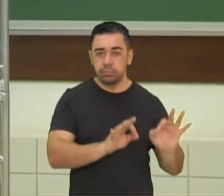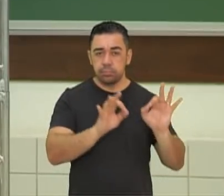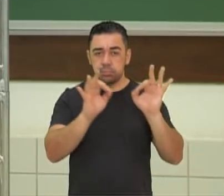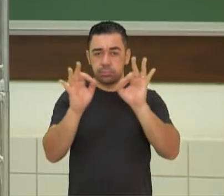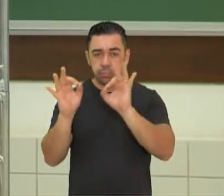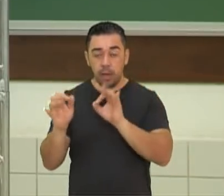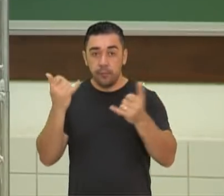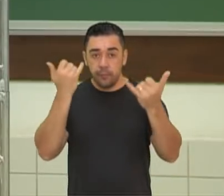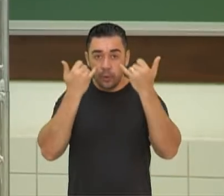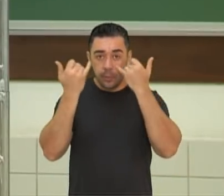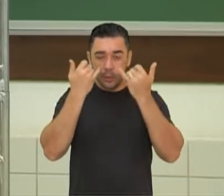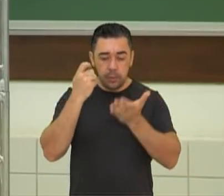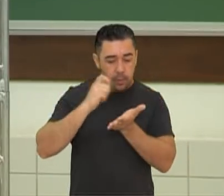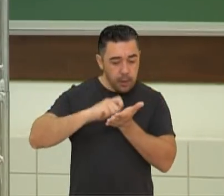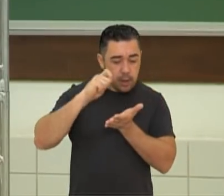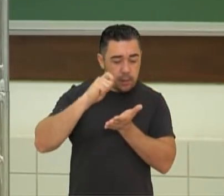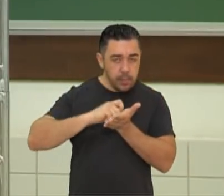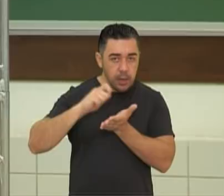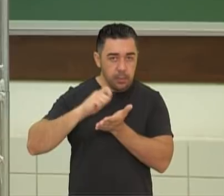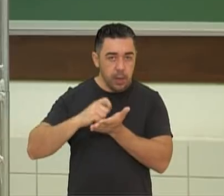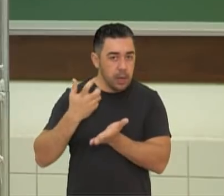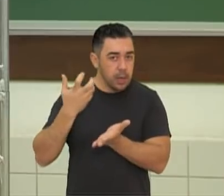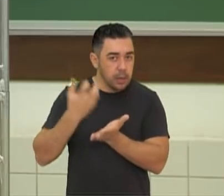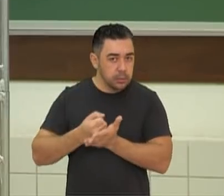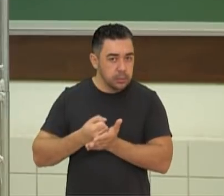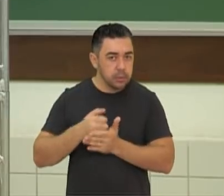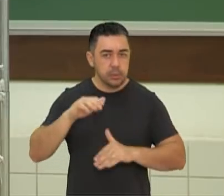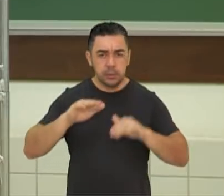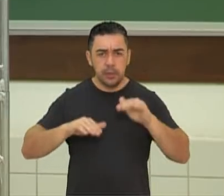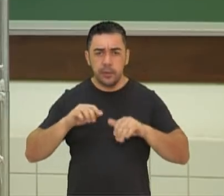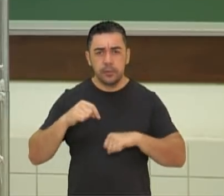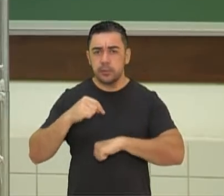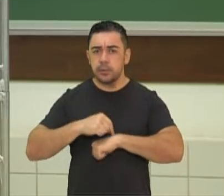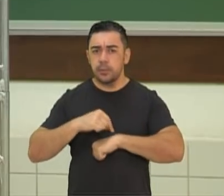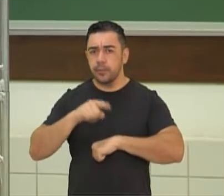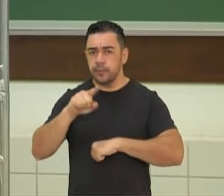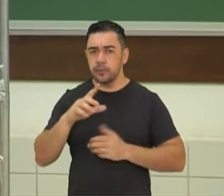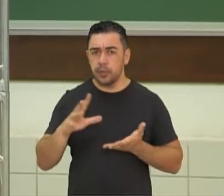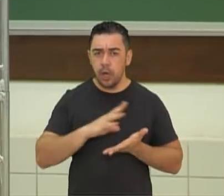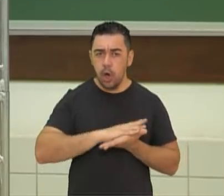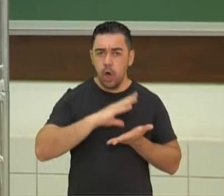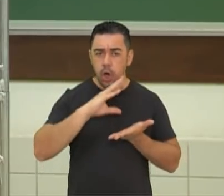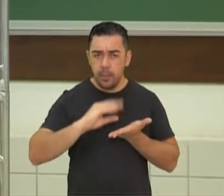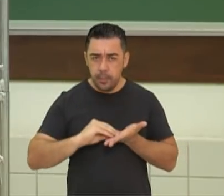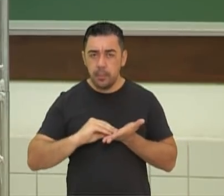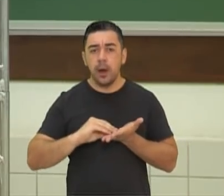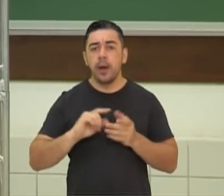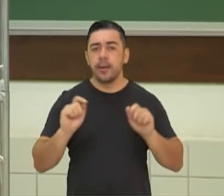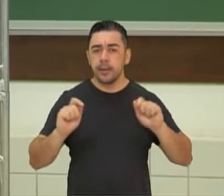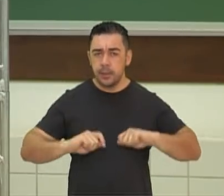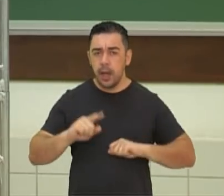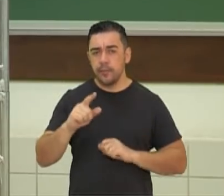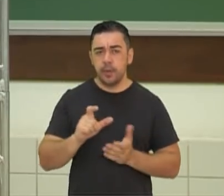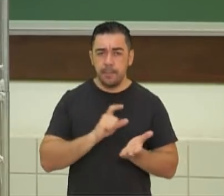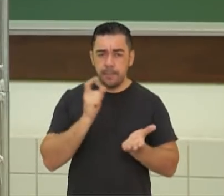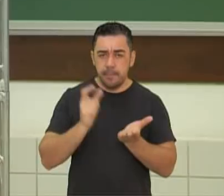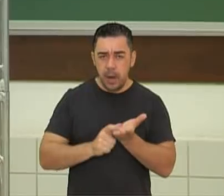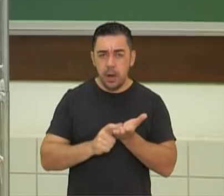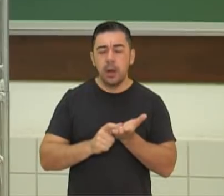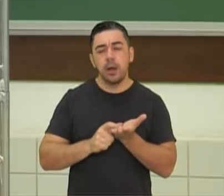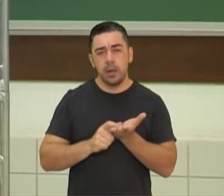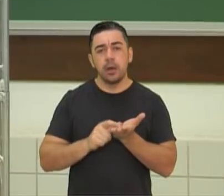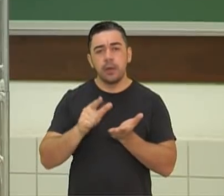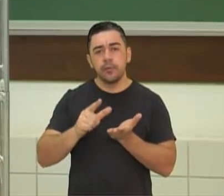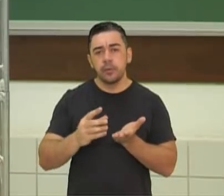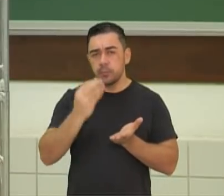informações que forem importantes, tá? Então, talvez não dê tempo de você copiar tudo que está escrito no slide, mas dá tempo de você marcar uma palavra-chave, de você